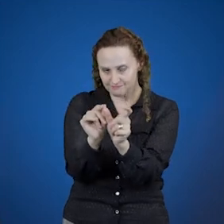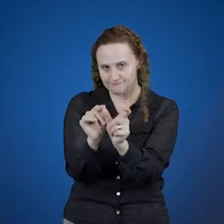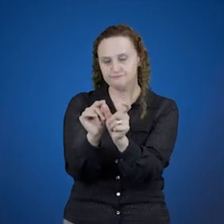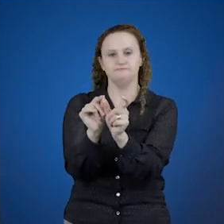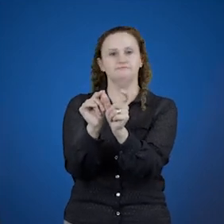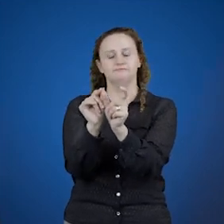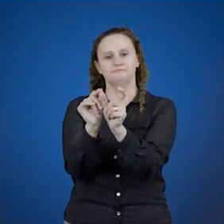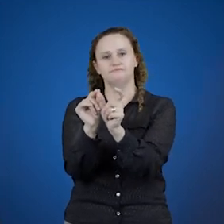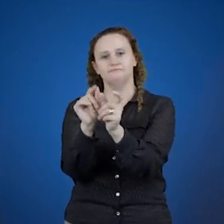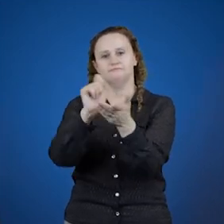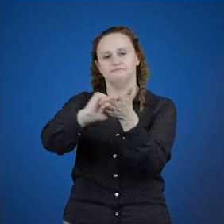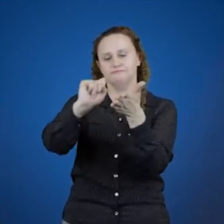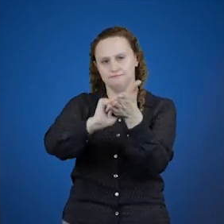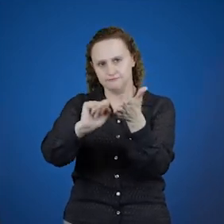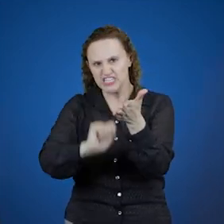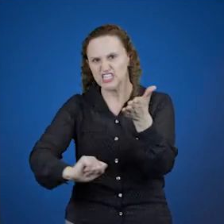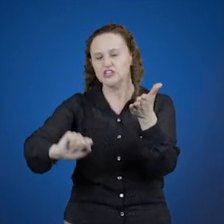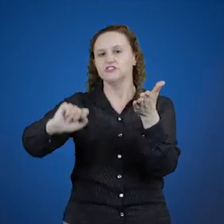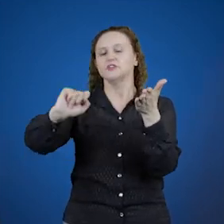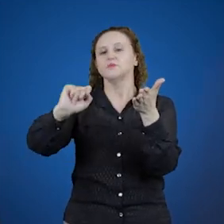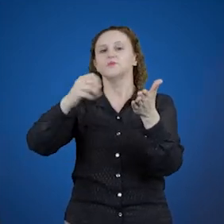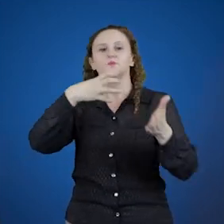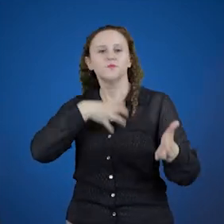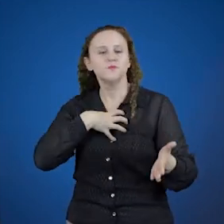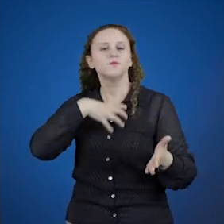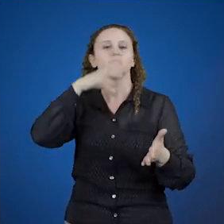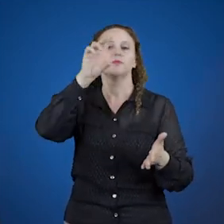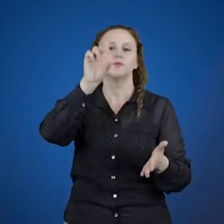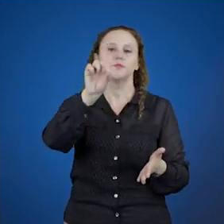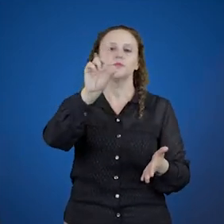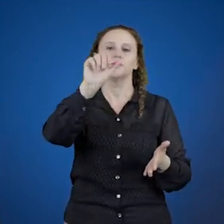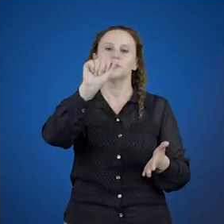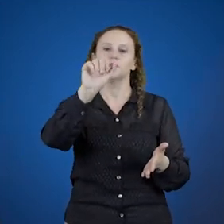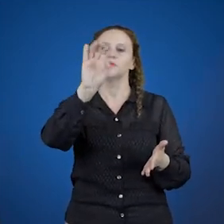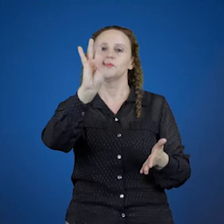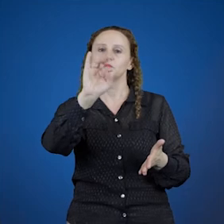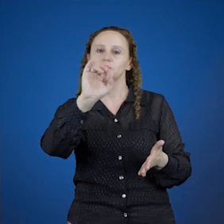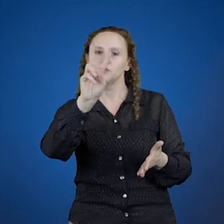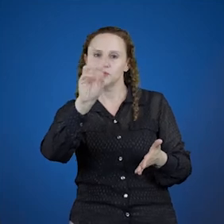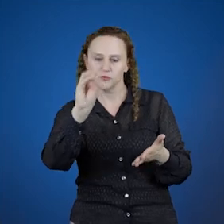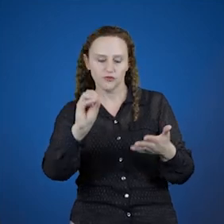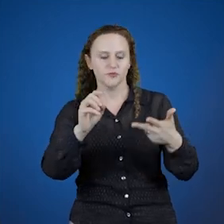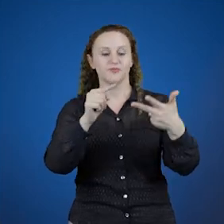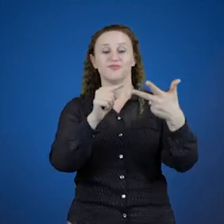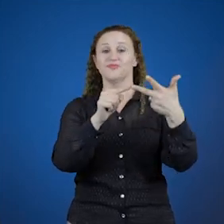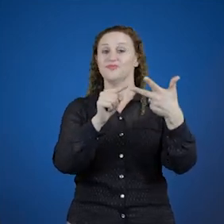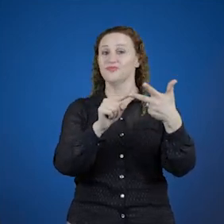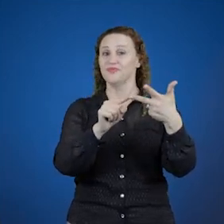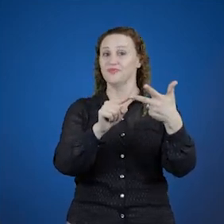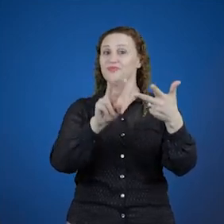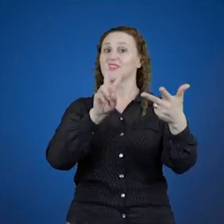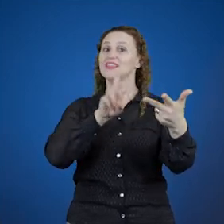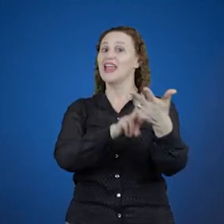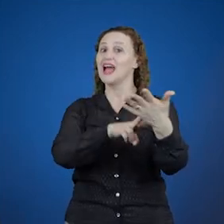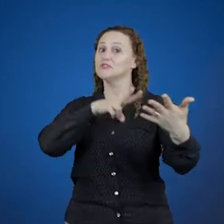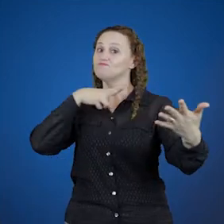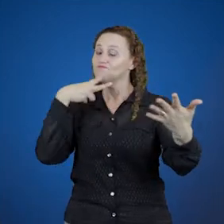seria escrita no caso dativo serve para traduzir o objeto